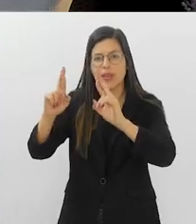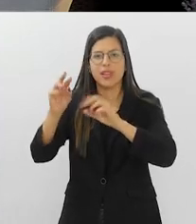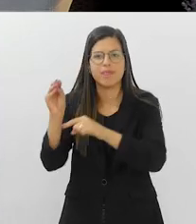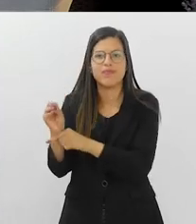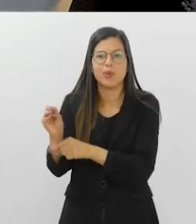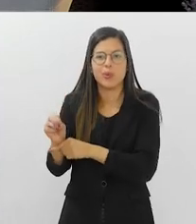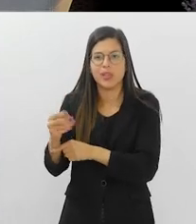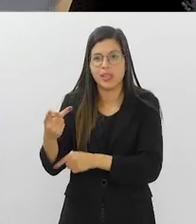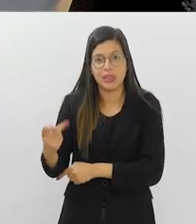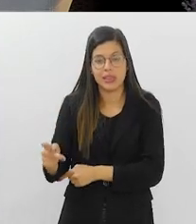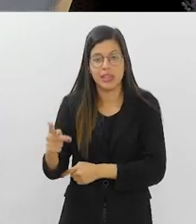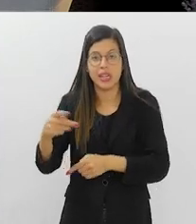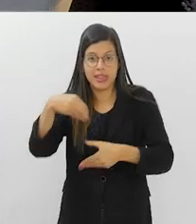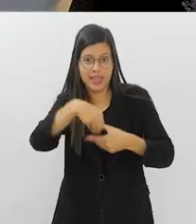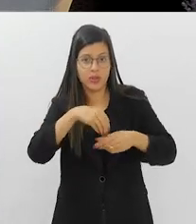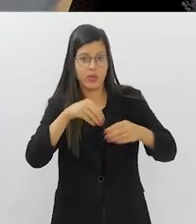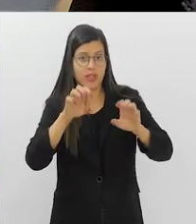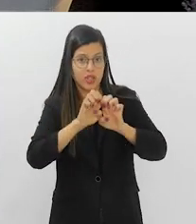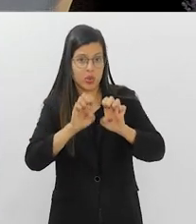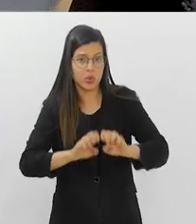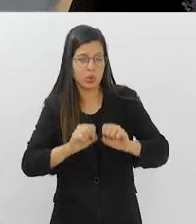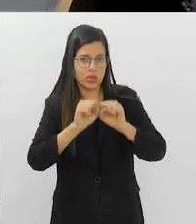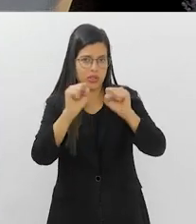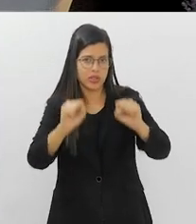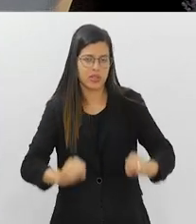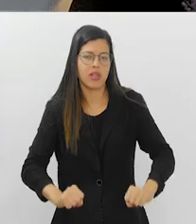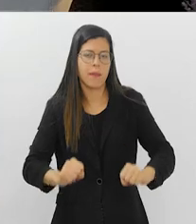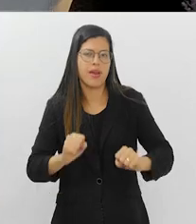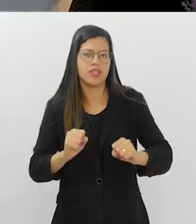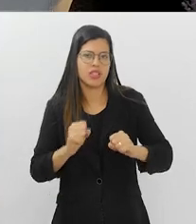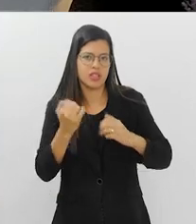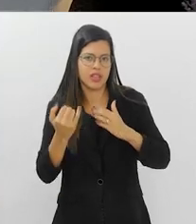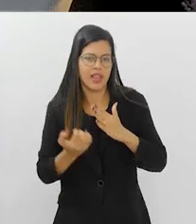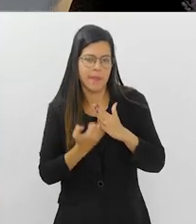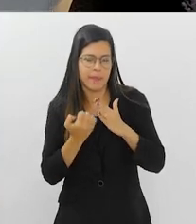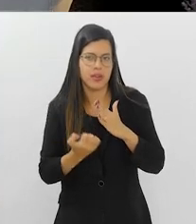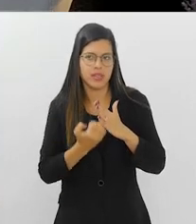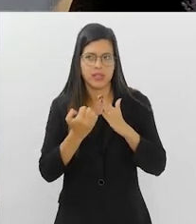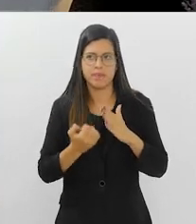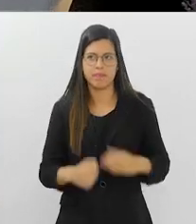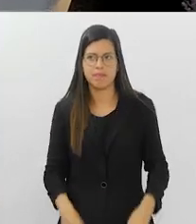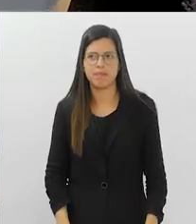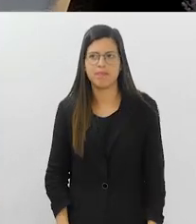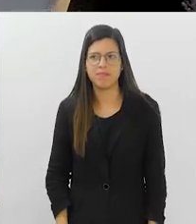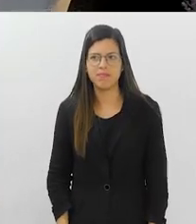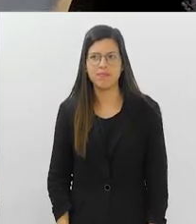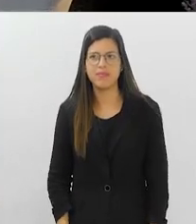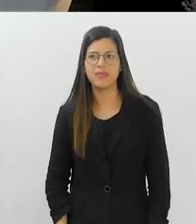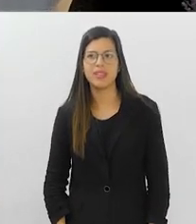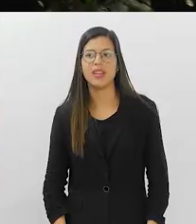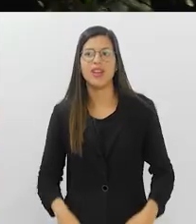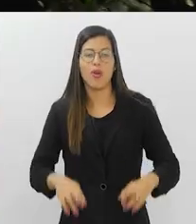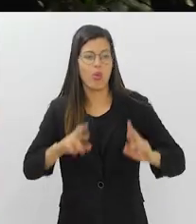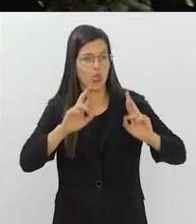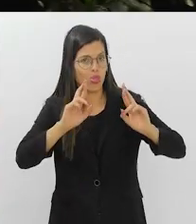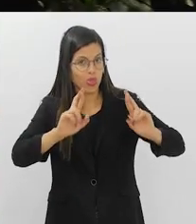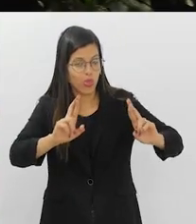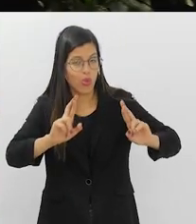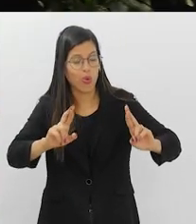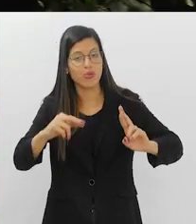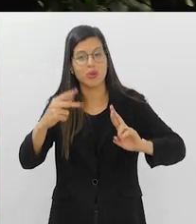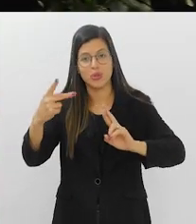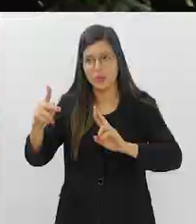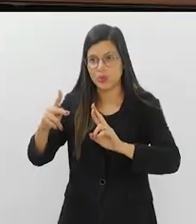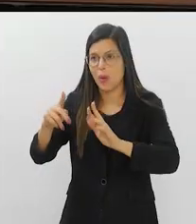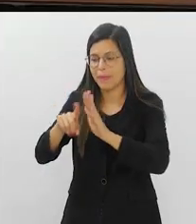consegue respeitar e cuidar dele dentro dessa estrutura sistemática da organização. Beatriz, eu torço firmemente para